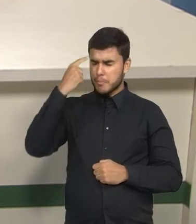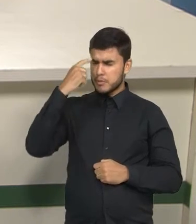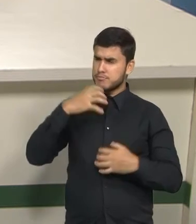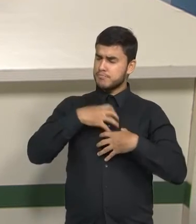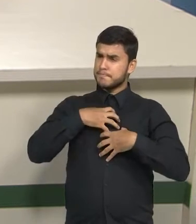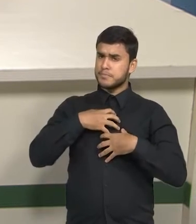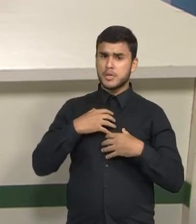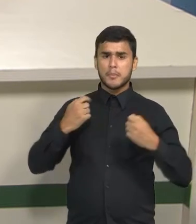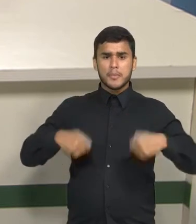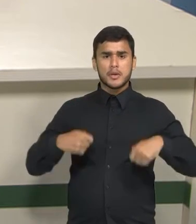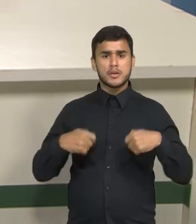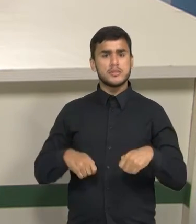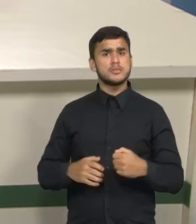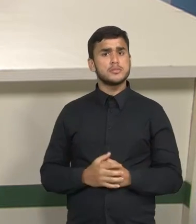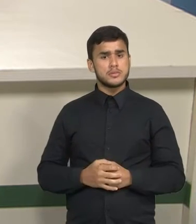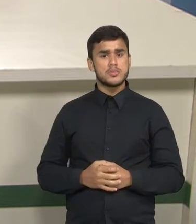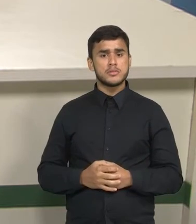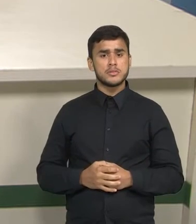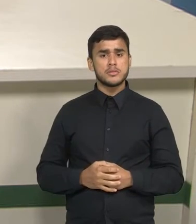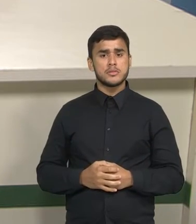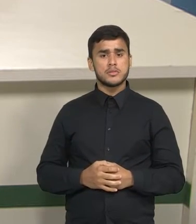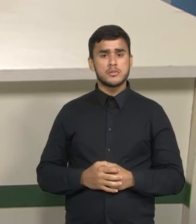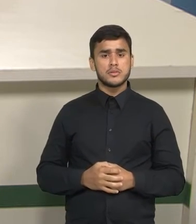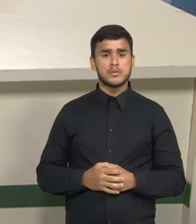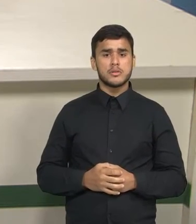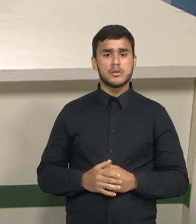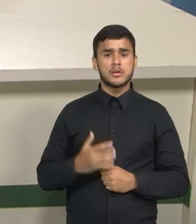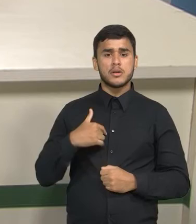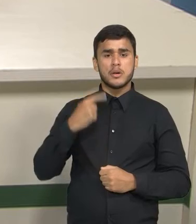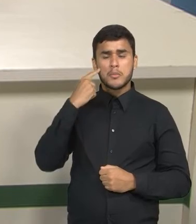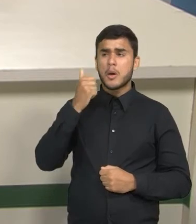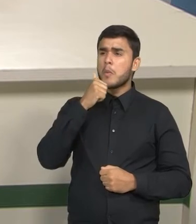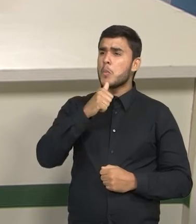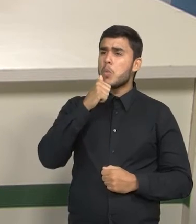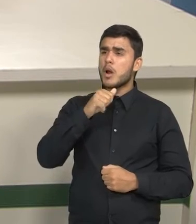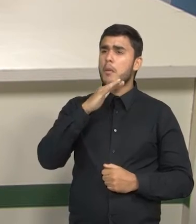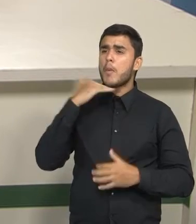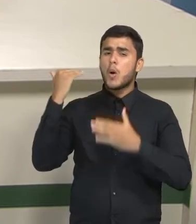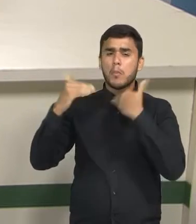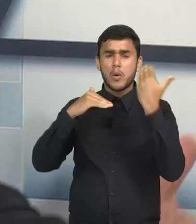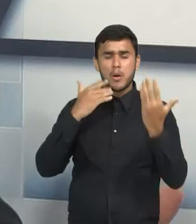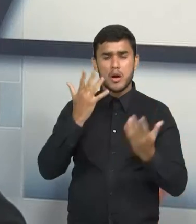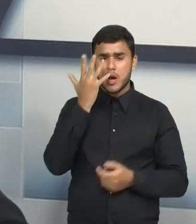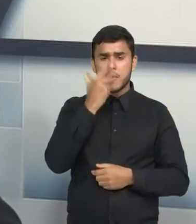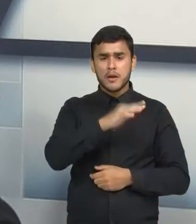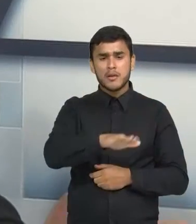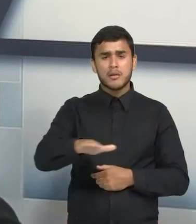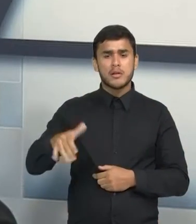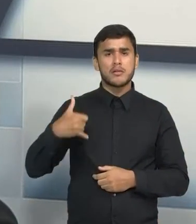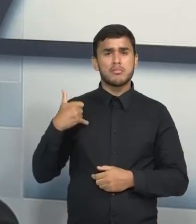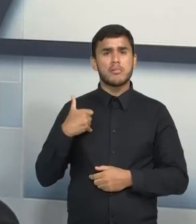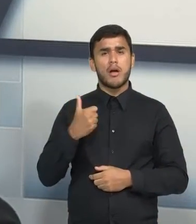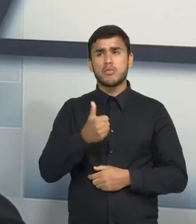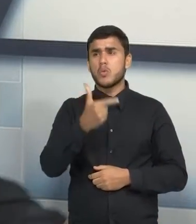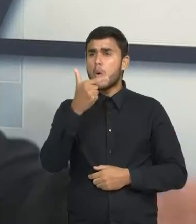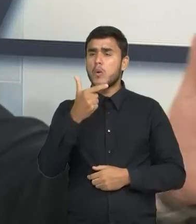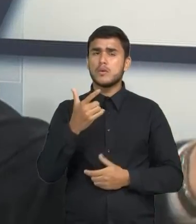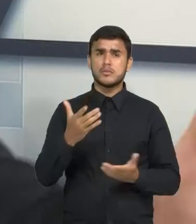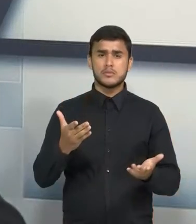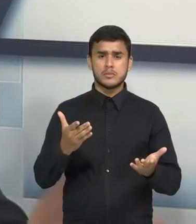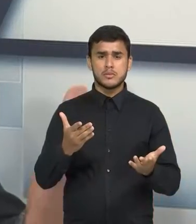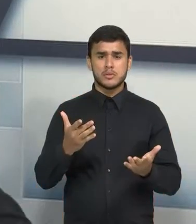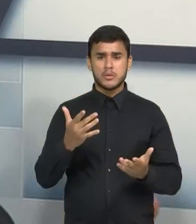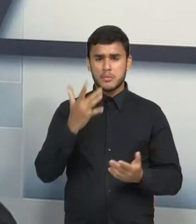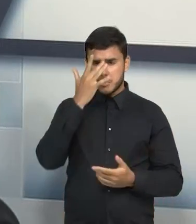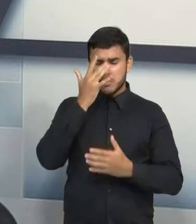choquem. Não se conscientizem. E não se sensibilizem com aquelas cenas daquelas mulheres mortas, daquelas crianças de 12, 13 anos mortas, daquela